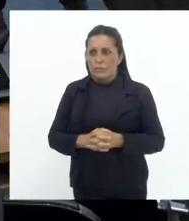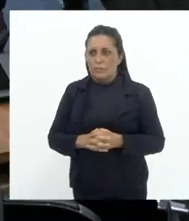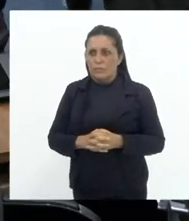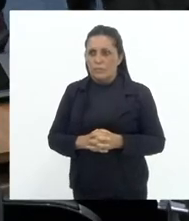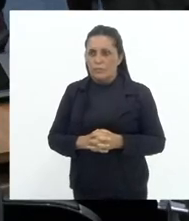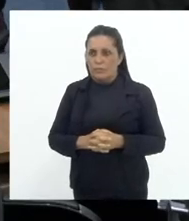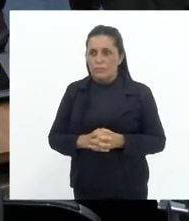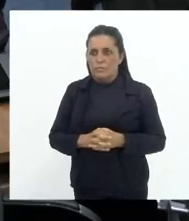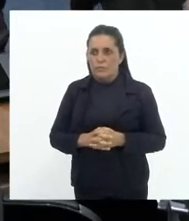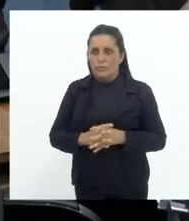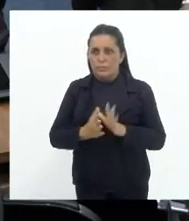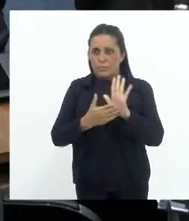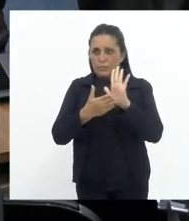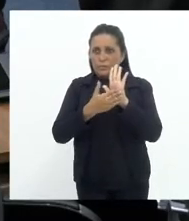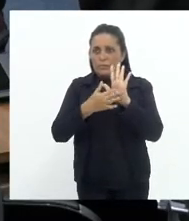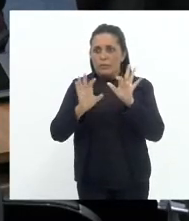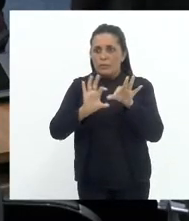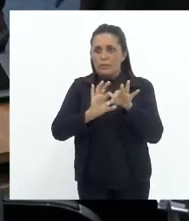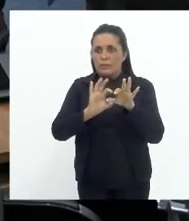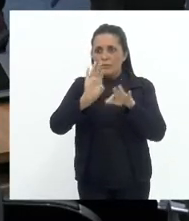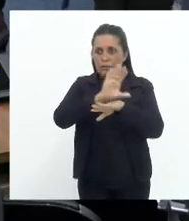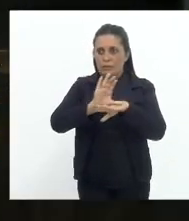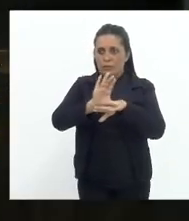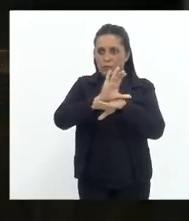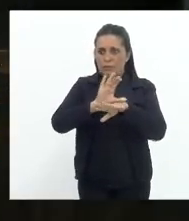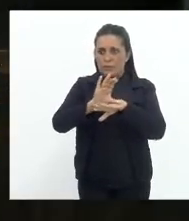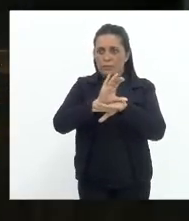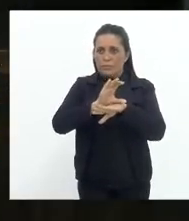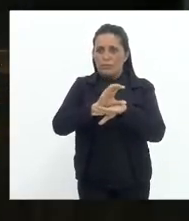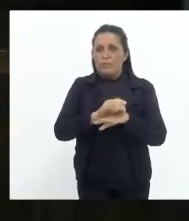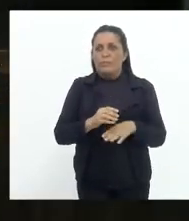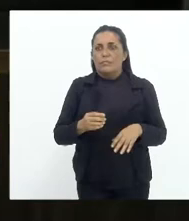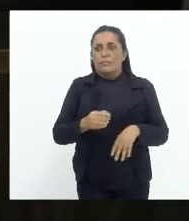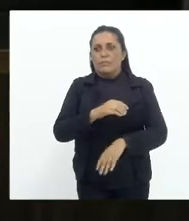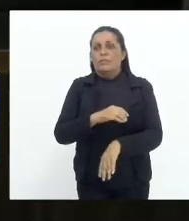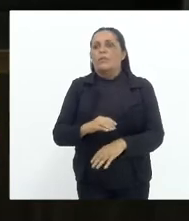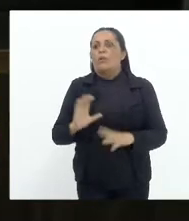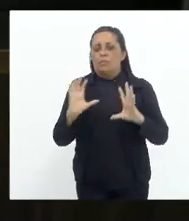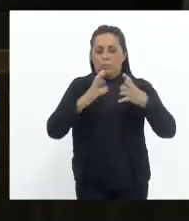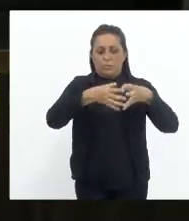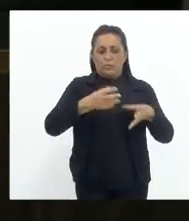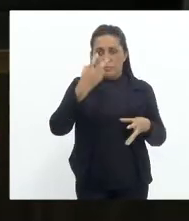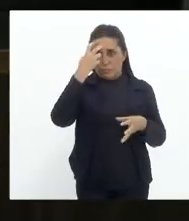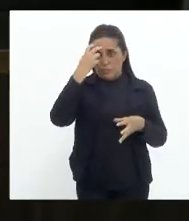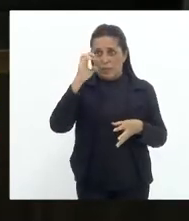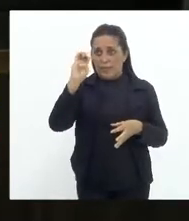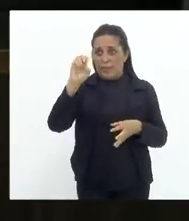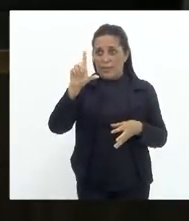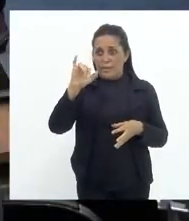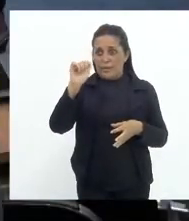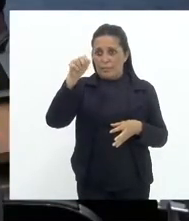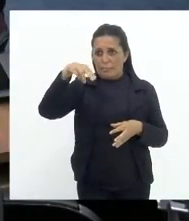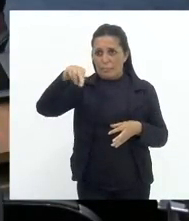o parecer pela constitucionalidade presidente da Comissão de Cultura Deputado Eliomar Coelho